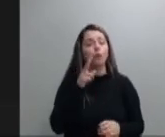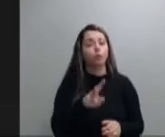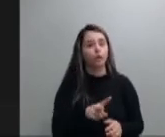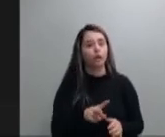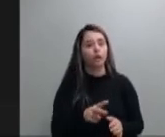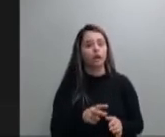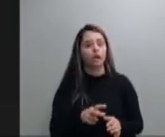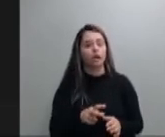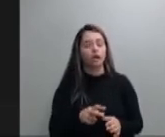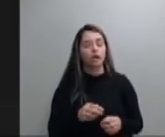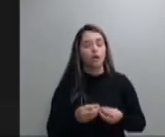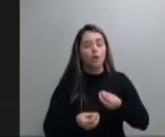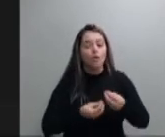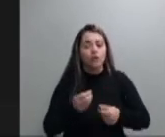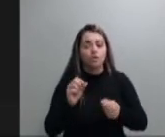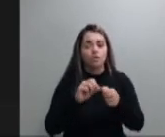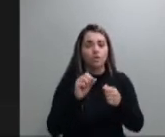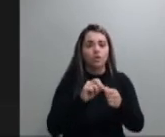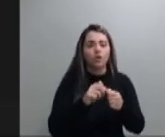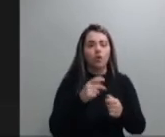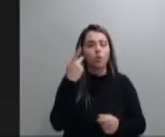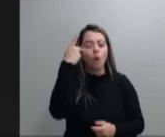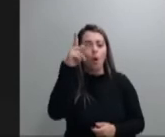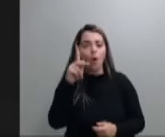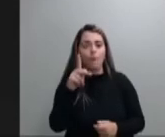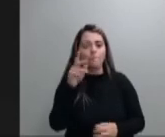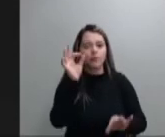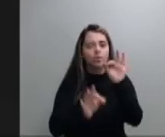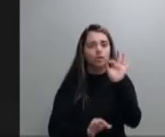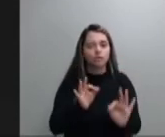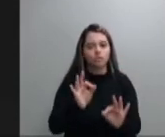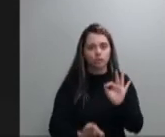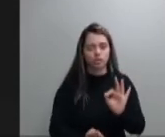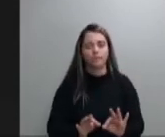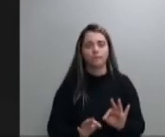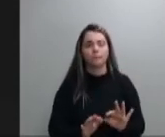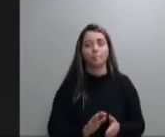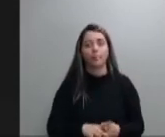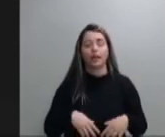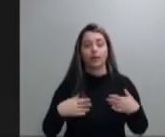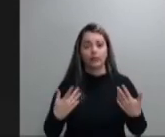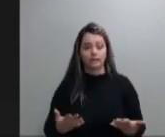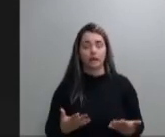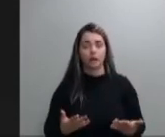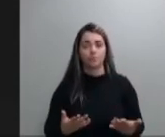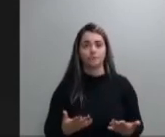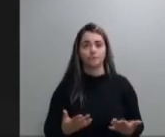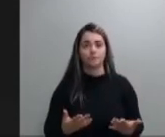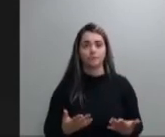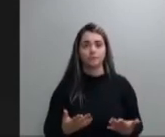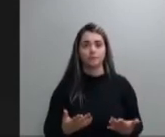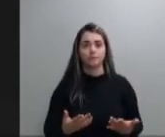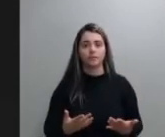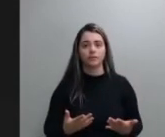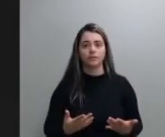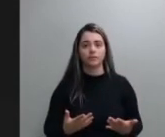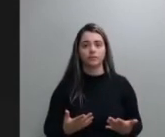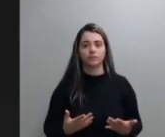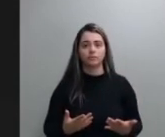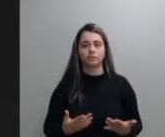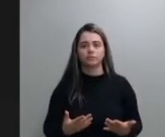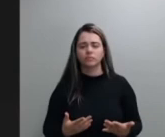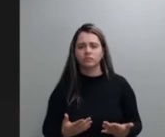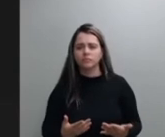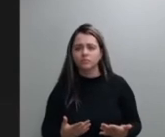já foi explanado inicialmente dessa feita resta claro que a produção de efeitos não é pressuposto para submissão